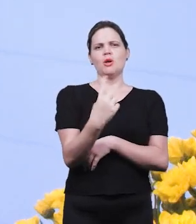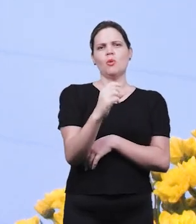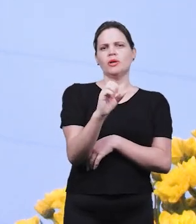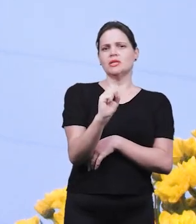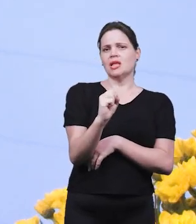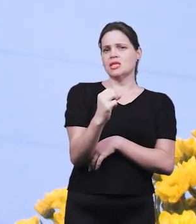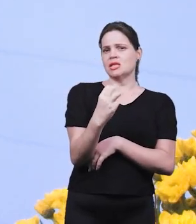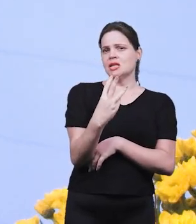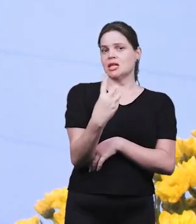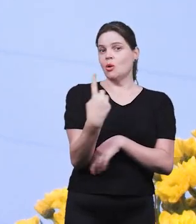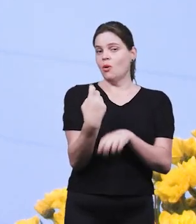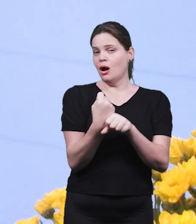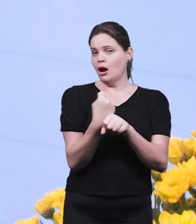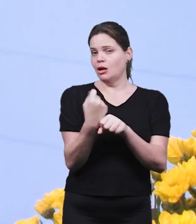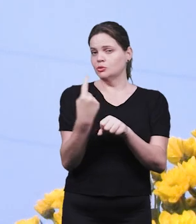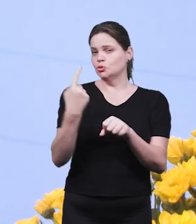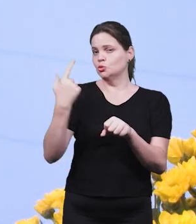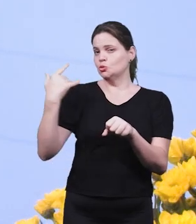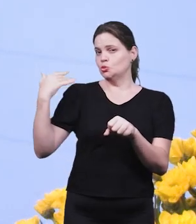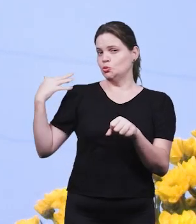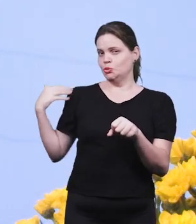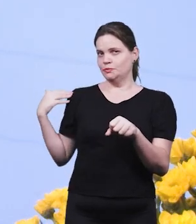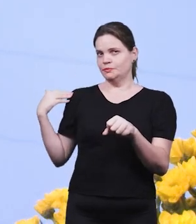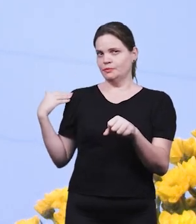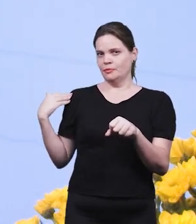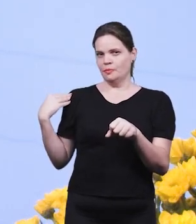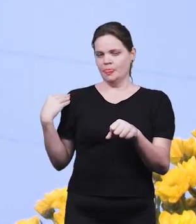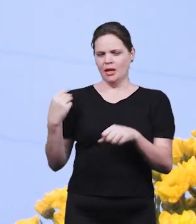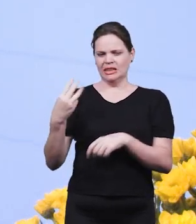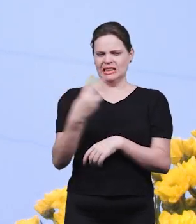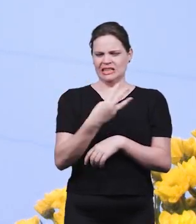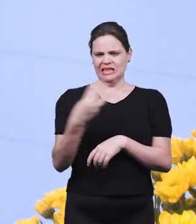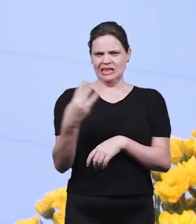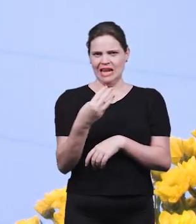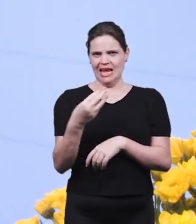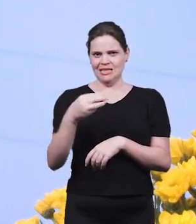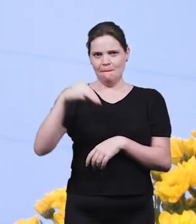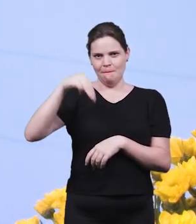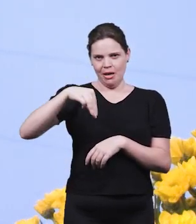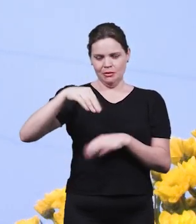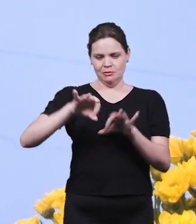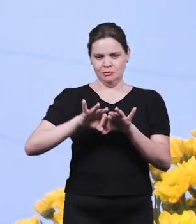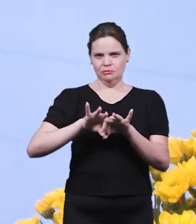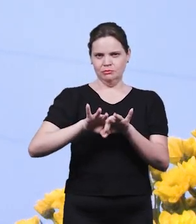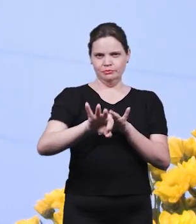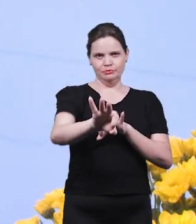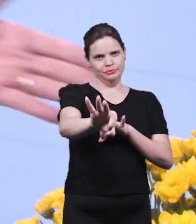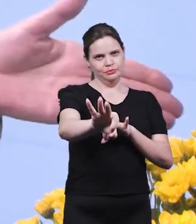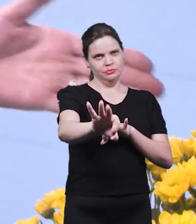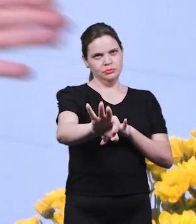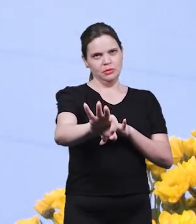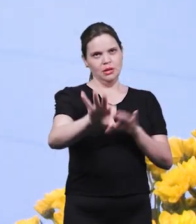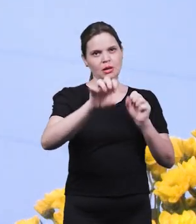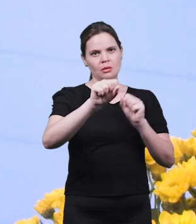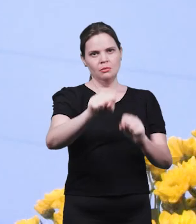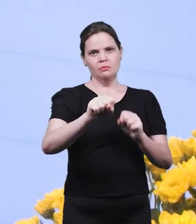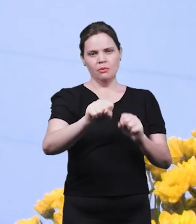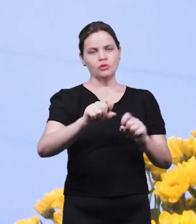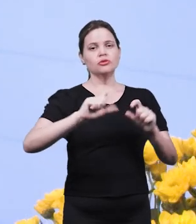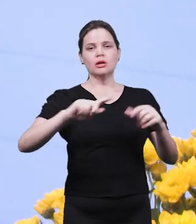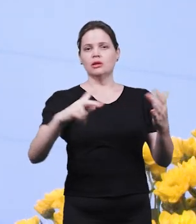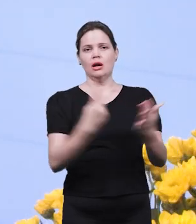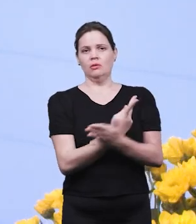1831. Esses 33 metros hoje podem estar embaixo d'água, podem estar